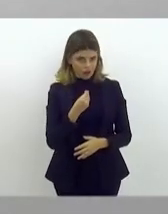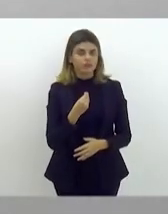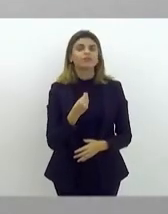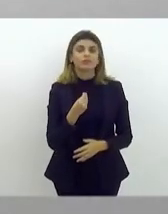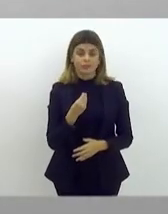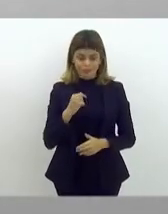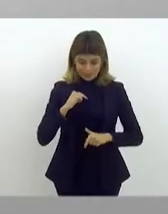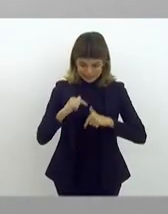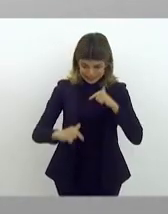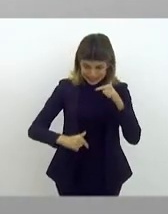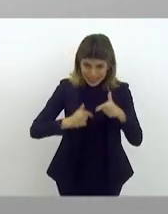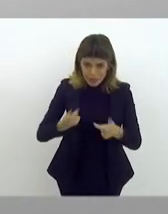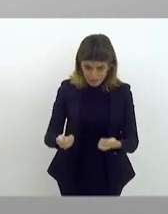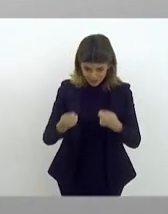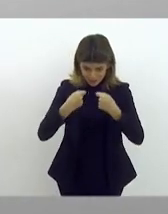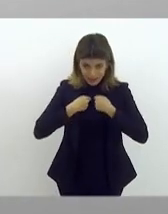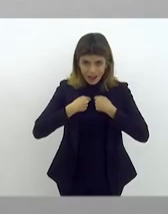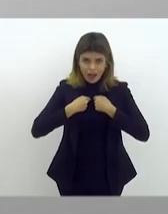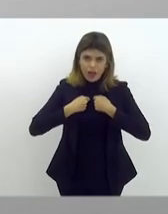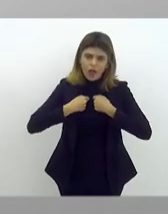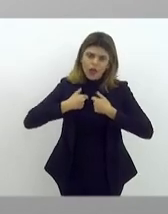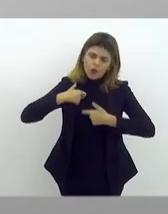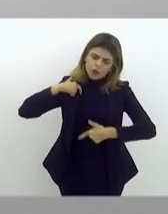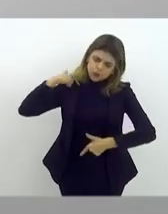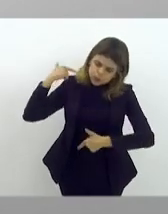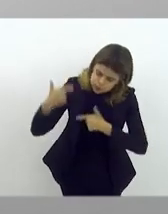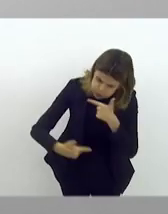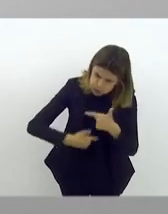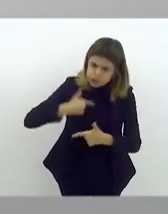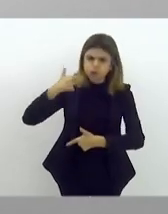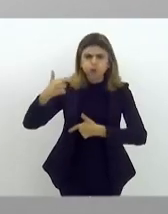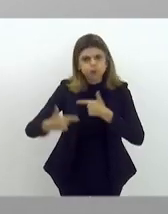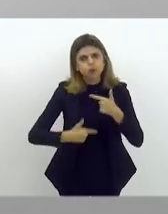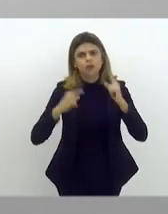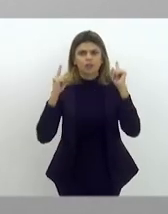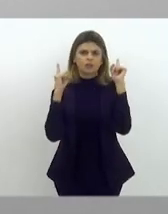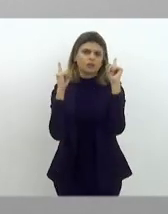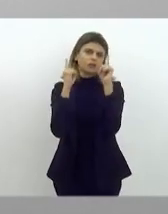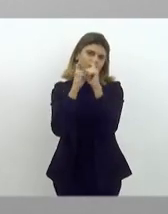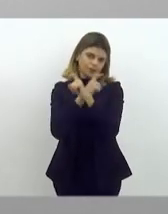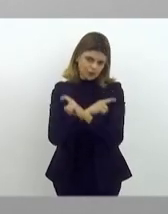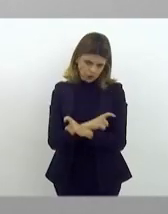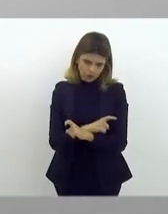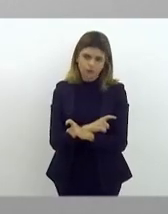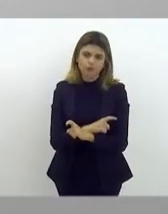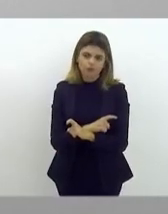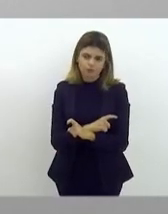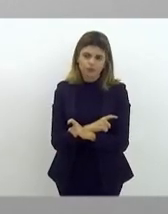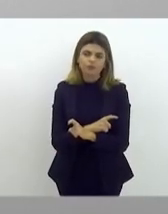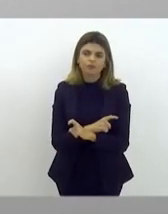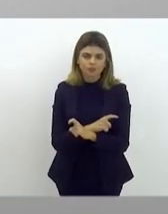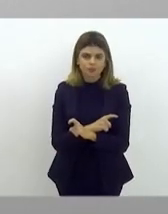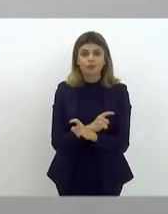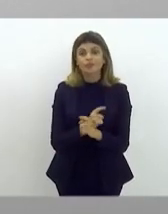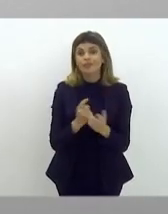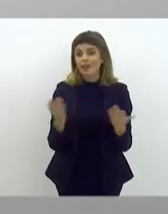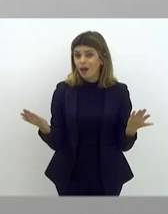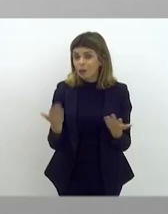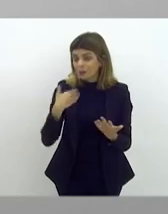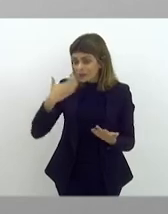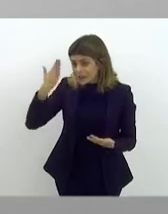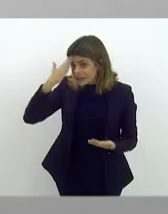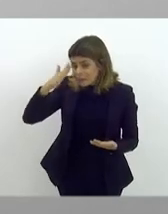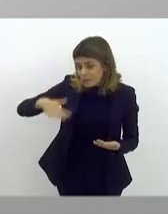aqui o trabalho mais difícil porque cada vez mais nós temos um problema em ter que